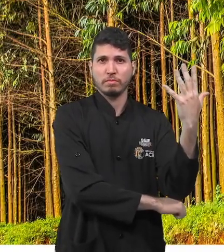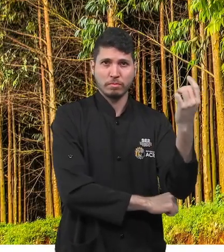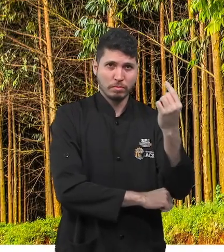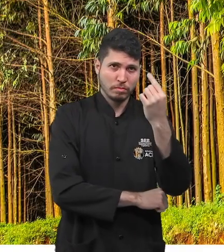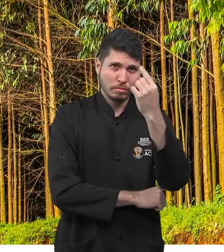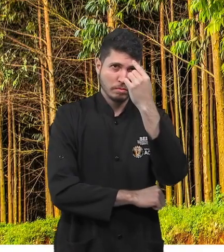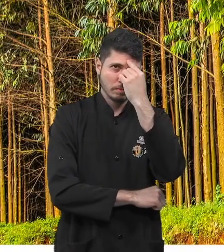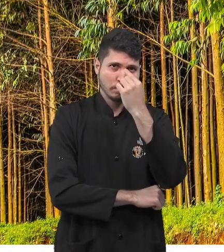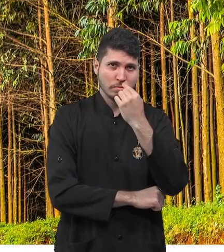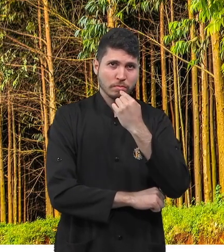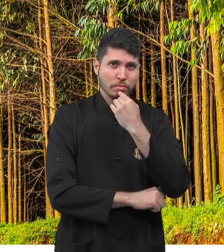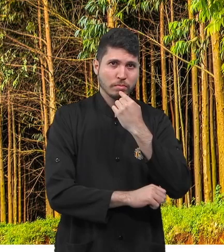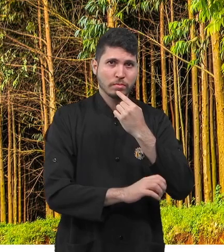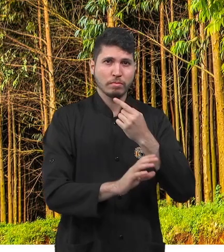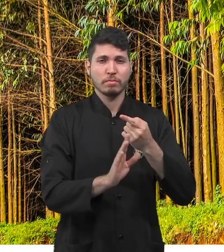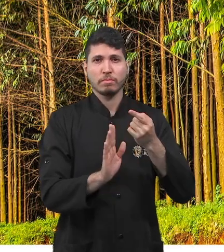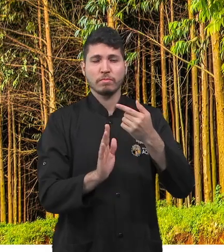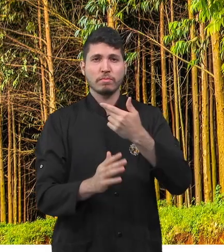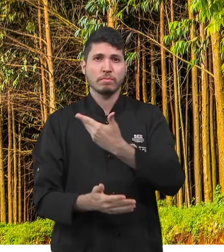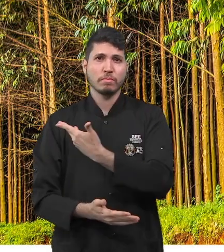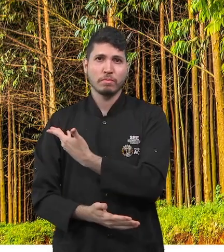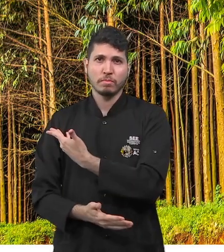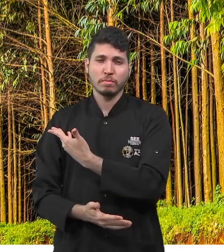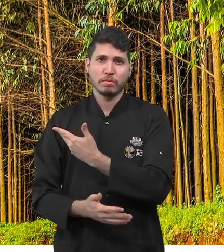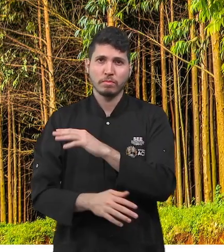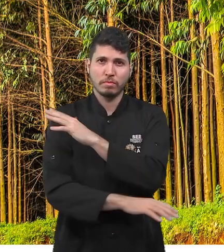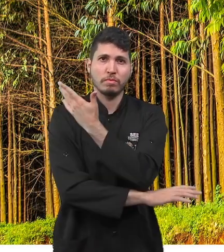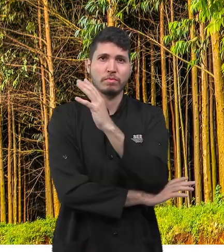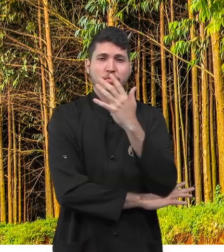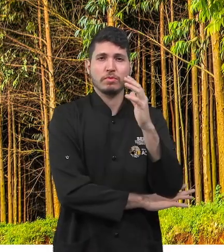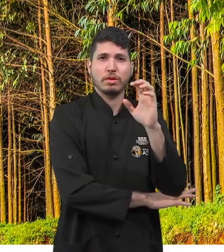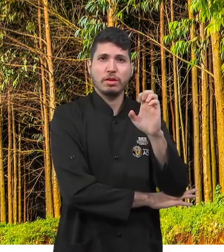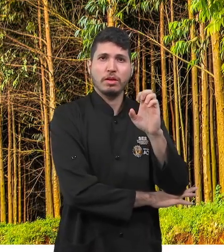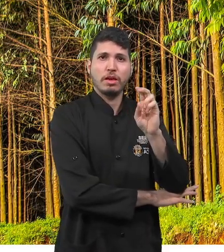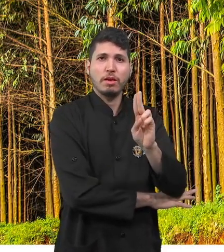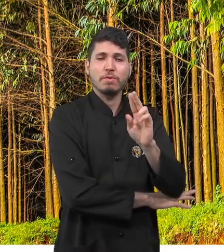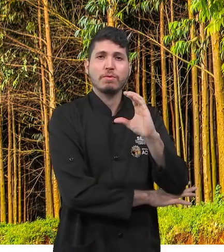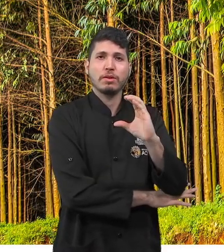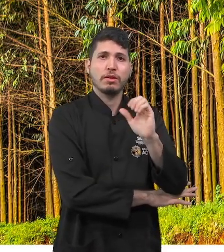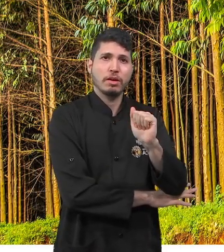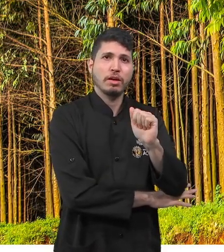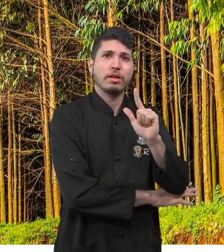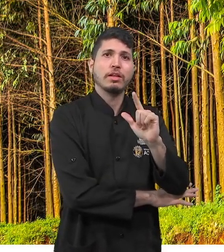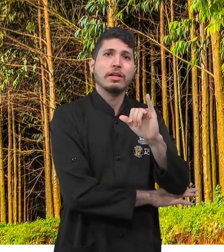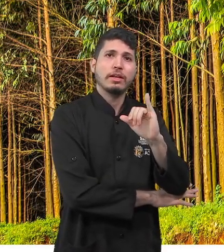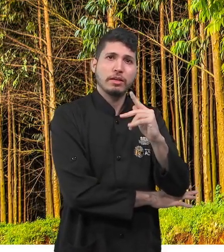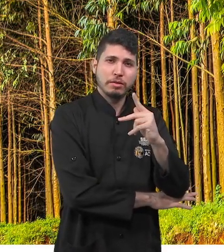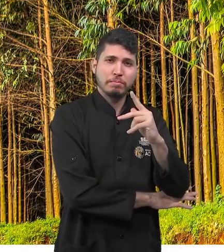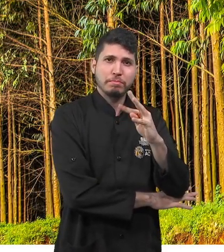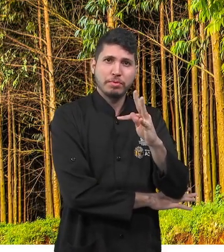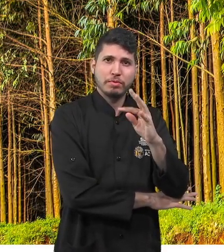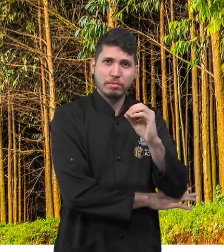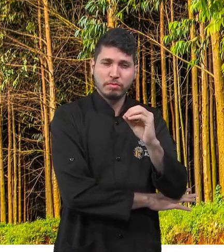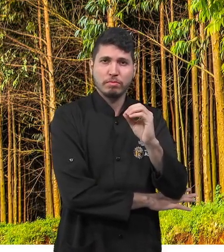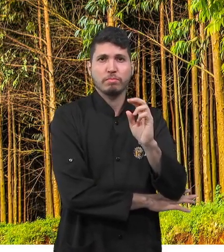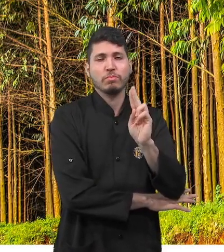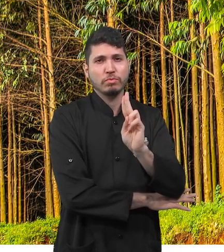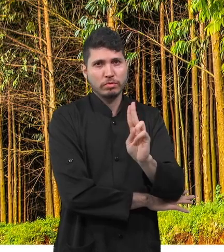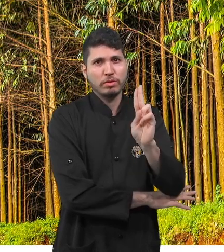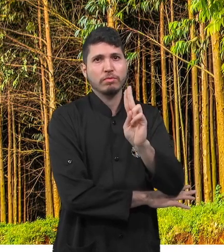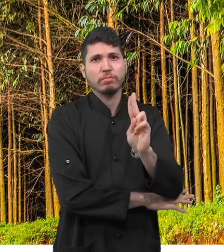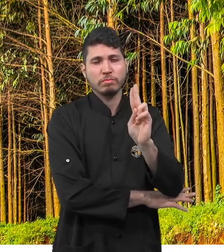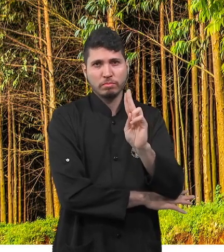temos uma floresta de eucalipto. A floresta de eucalipto é a mais comum no manejo florestal,